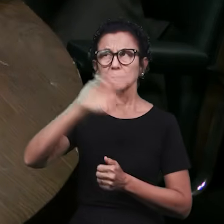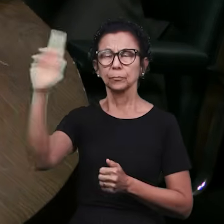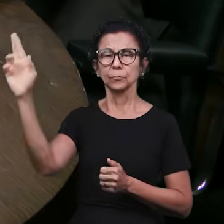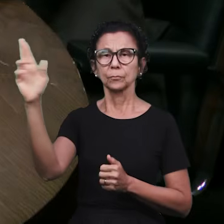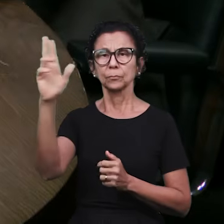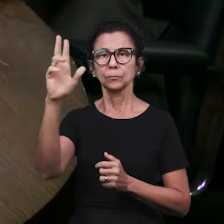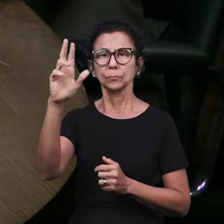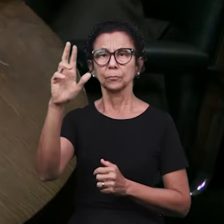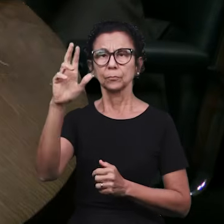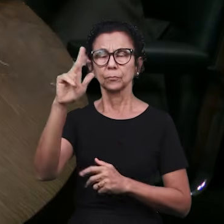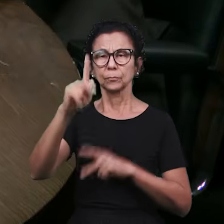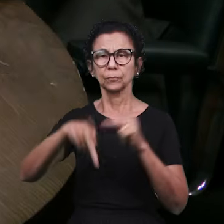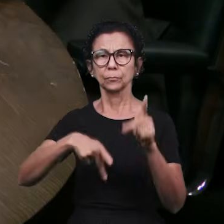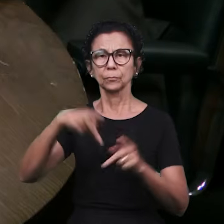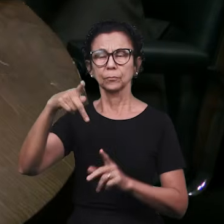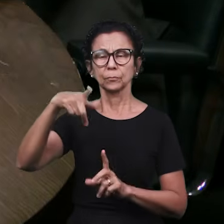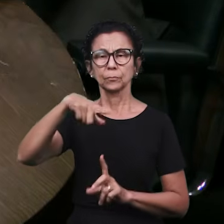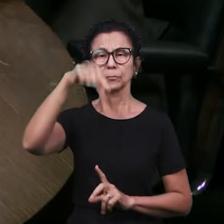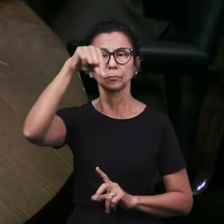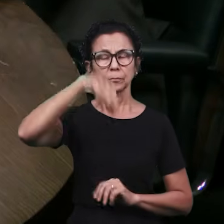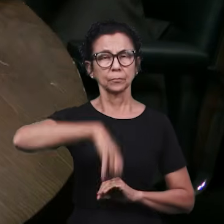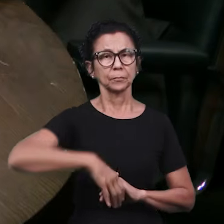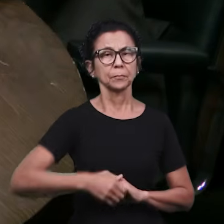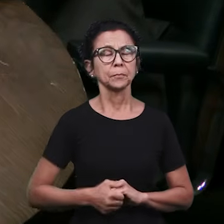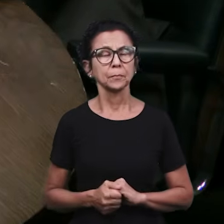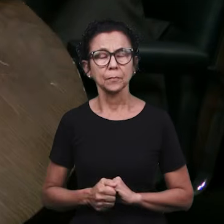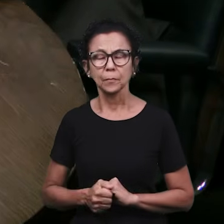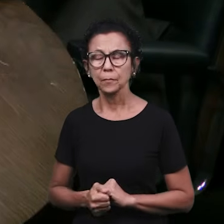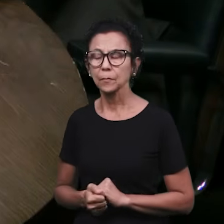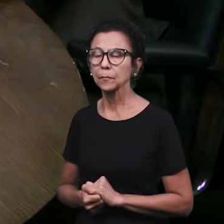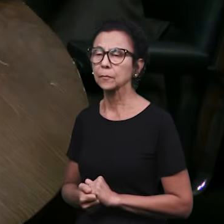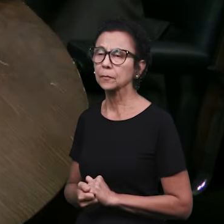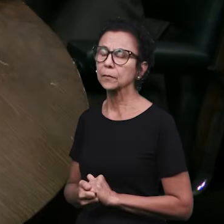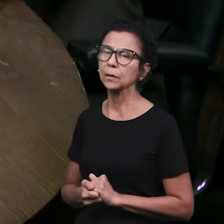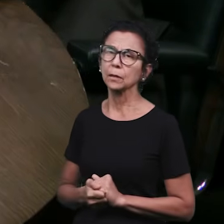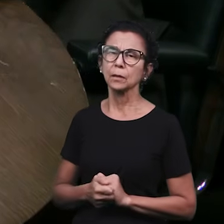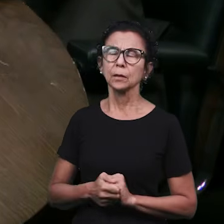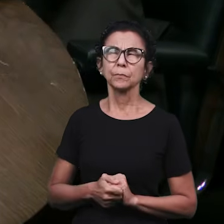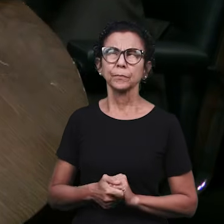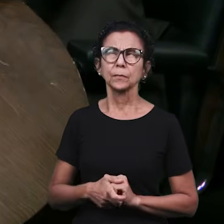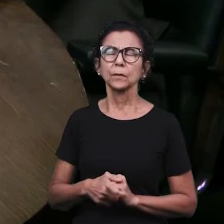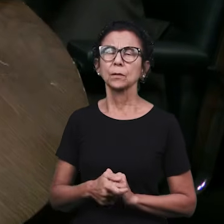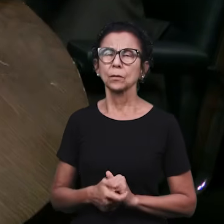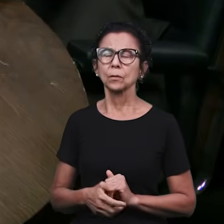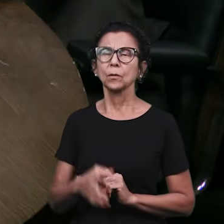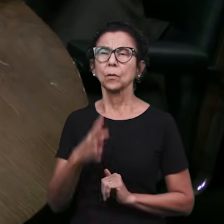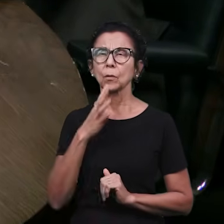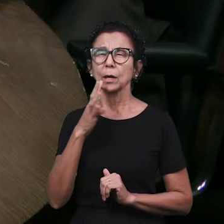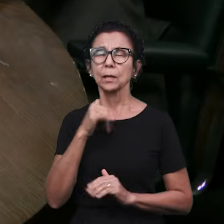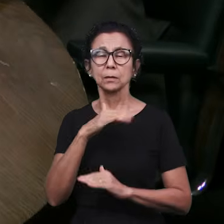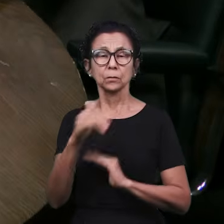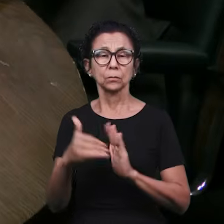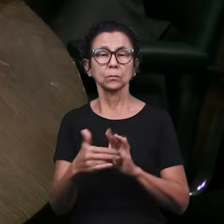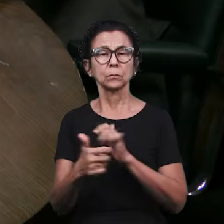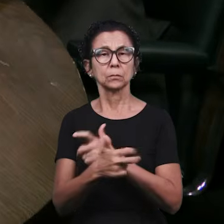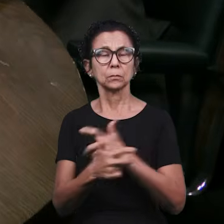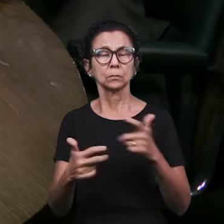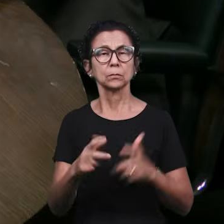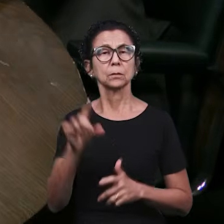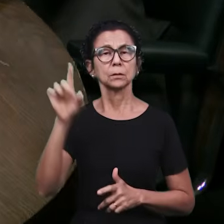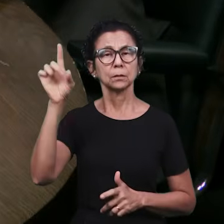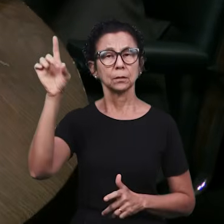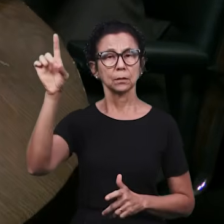carta de Pedro, eleito segundo a presciência de Deus Pai, quer dizer, antes de todas as coisas. Deus já tinha um projeto de Então, salvação. a